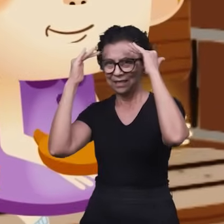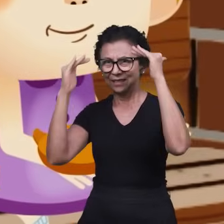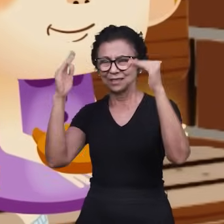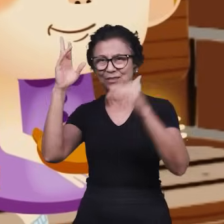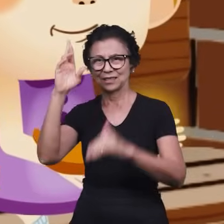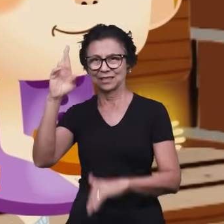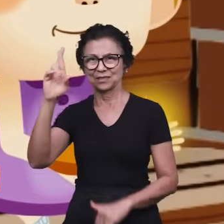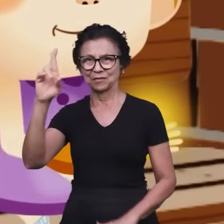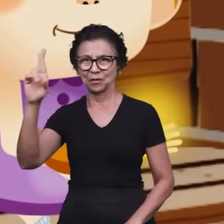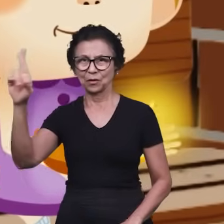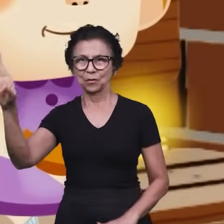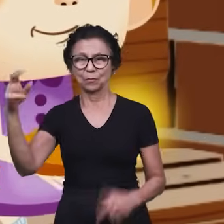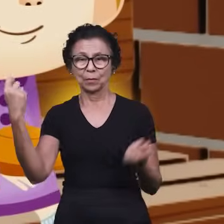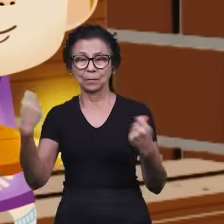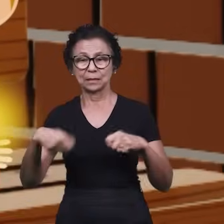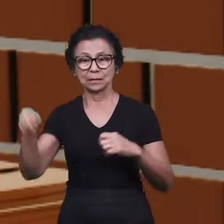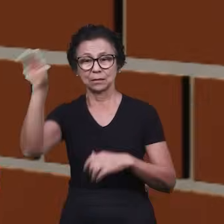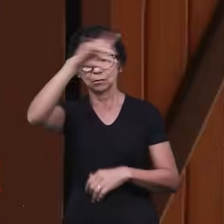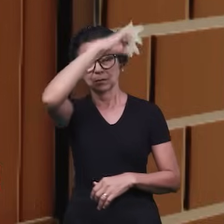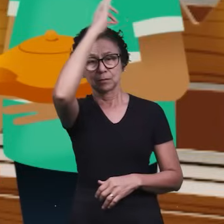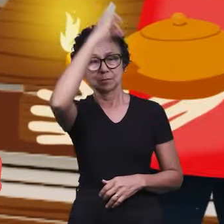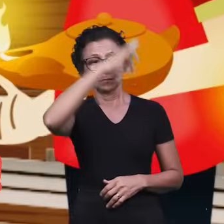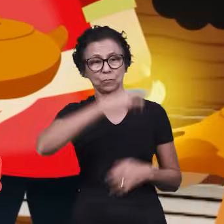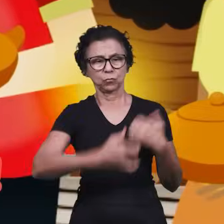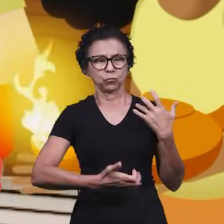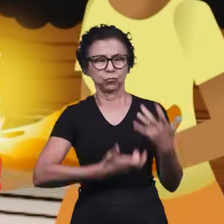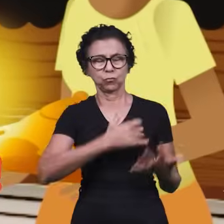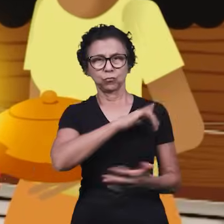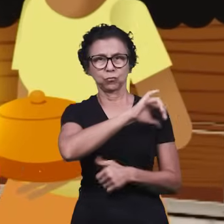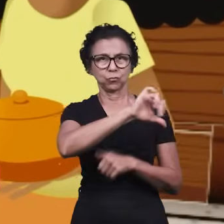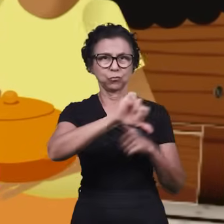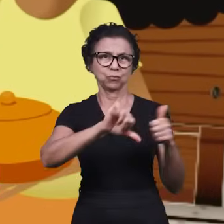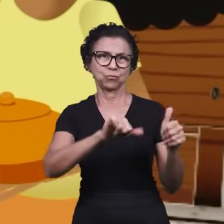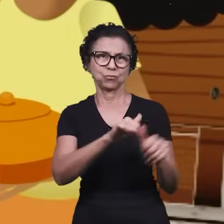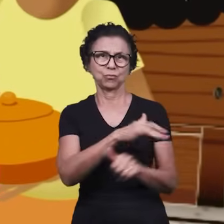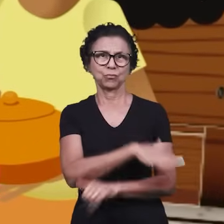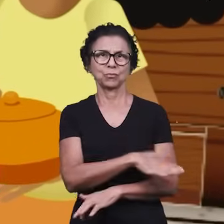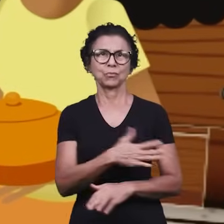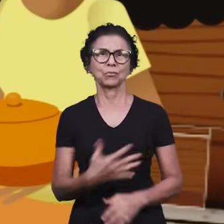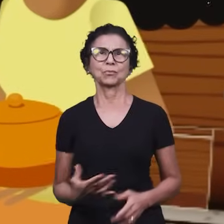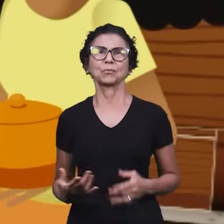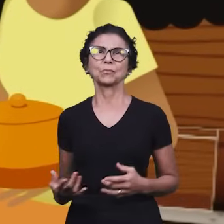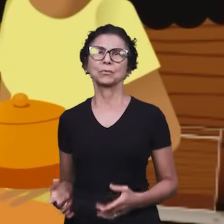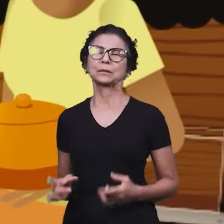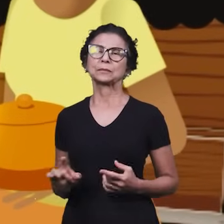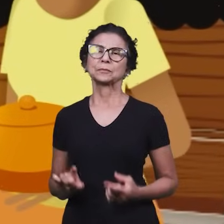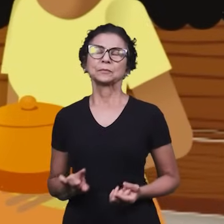e brilha o fogo do Senhor.